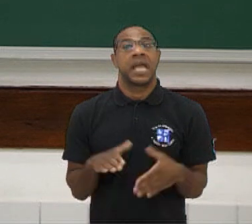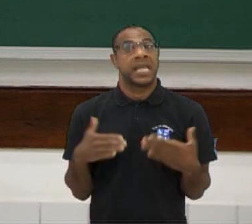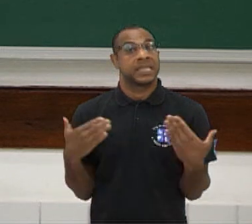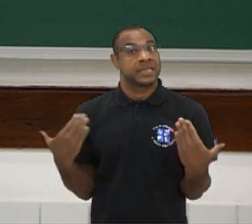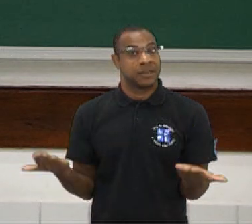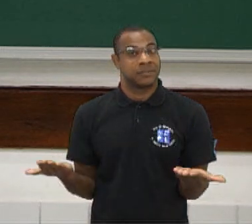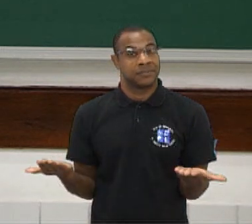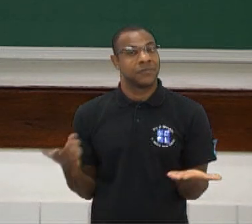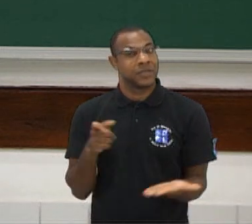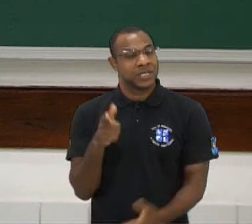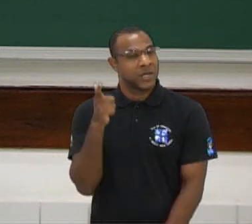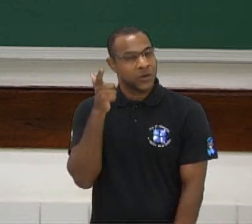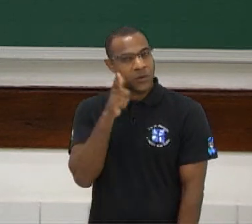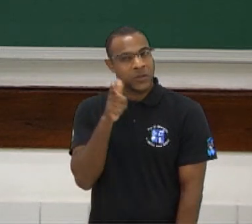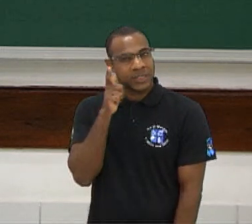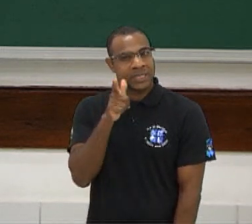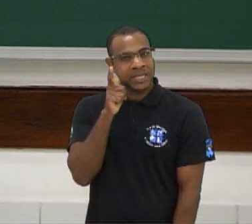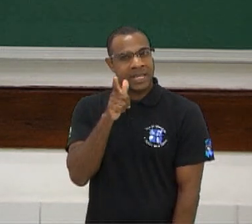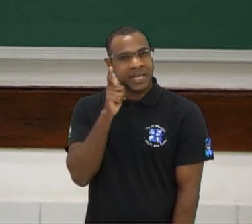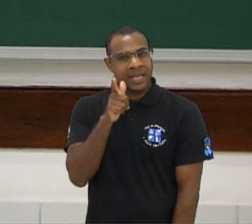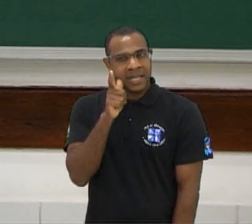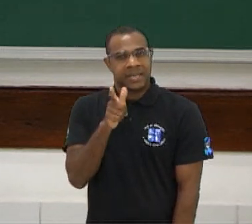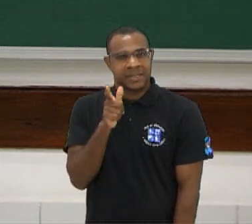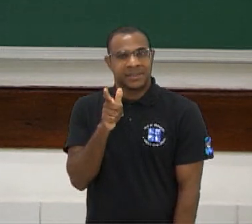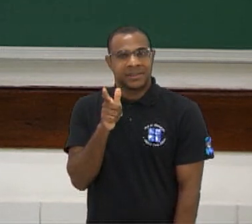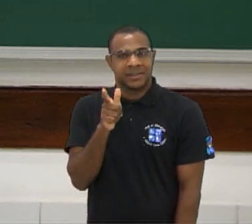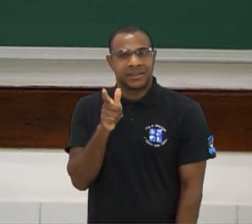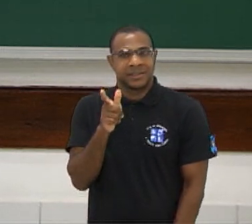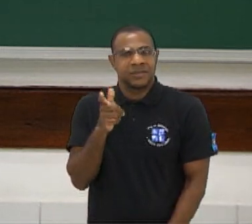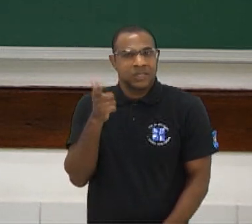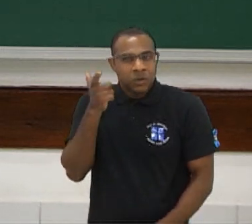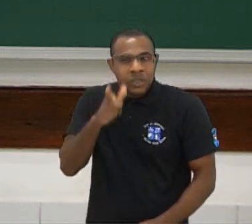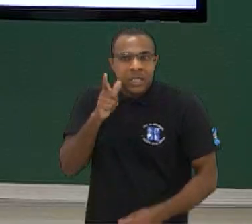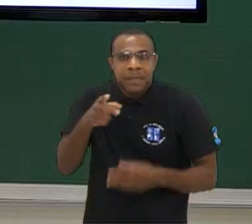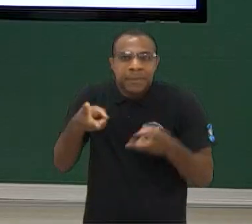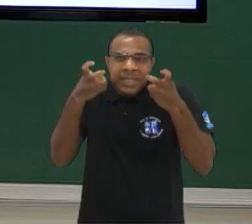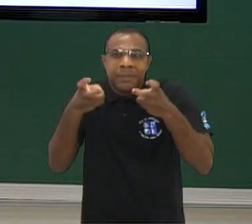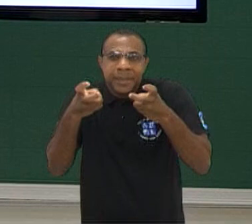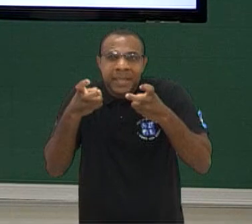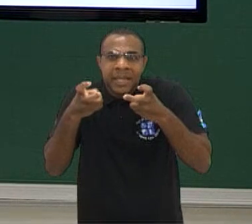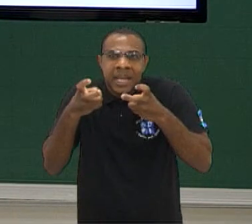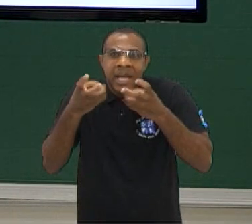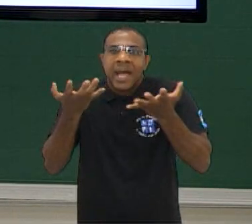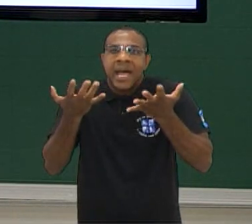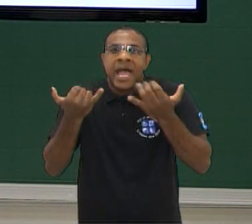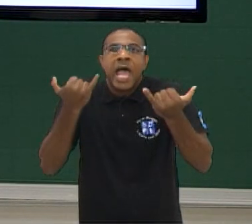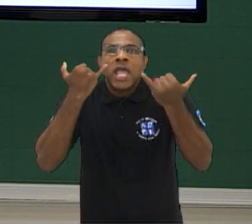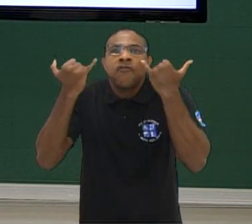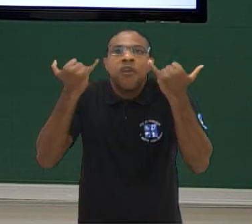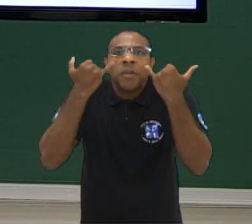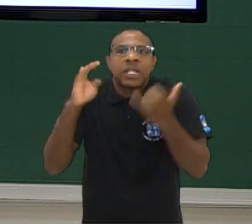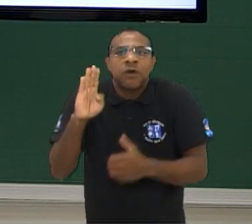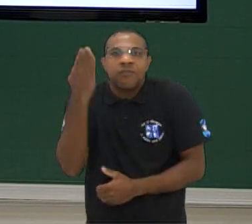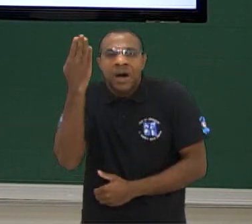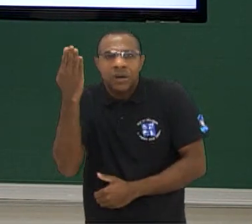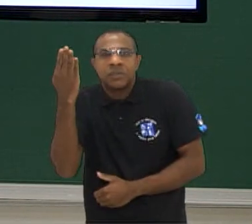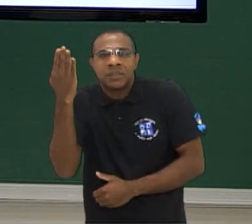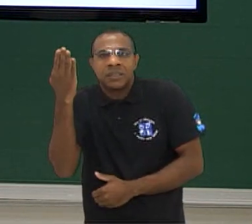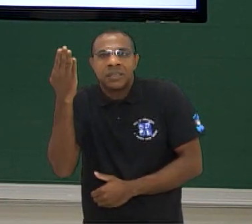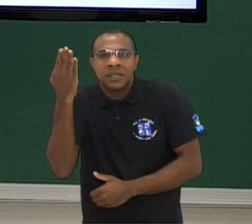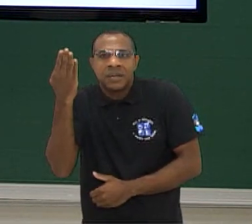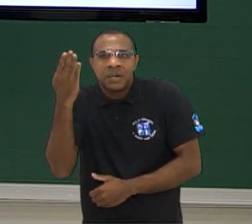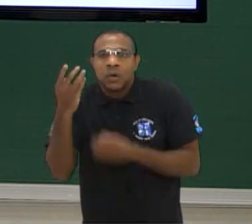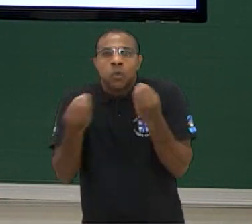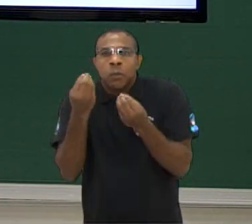Então, você consegue reconhecer uma notícia falsa? Que meio você utiliza para descobrir se essa notícia é